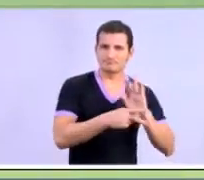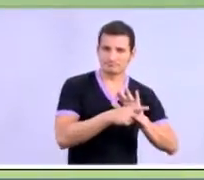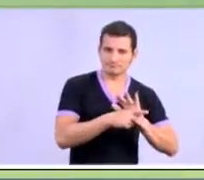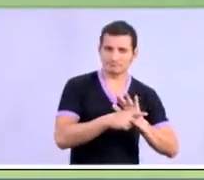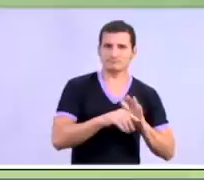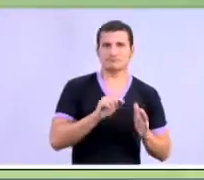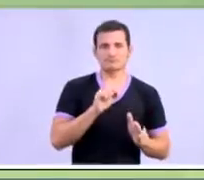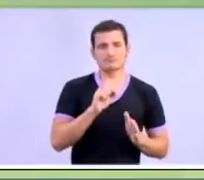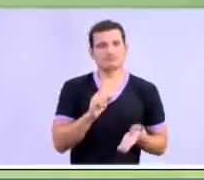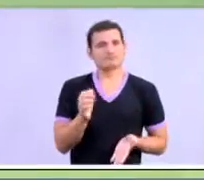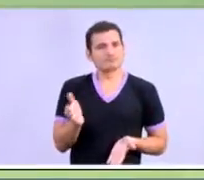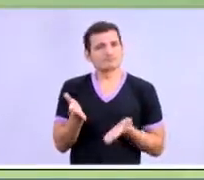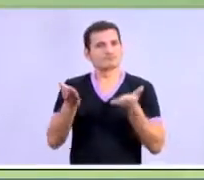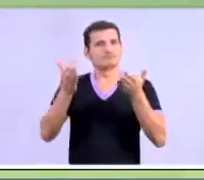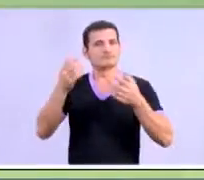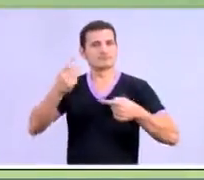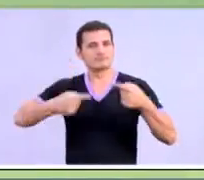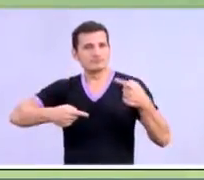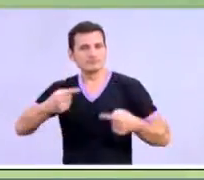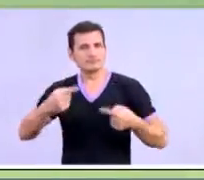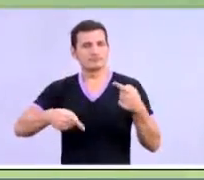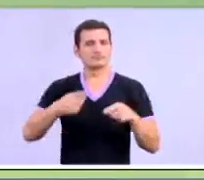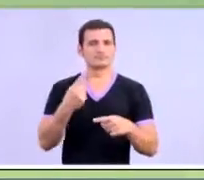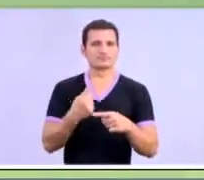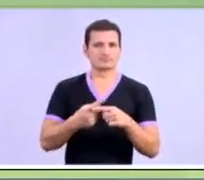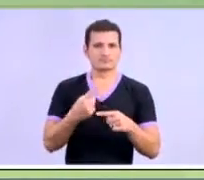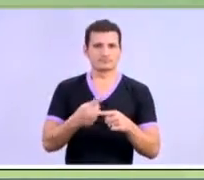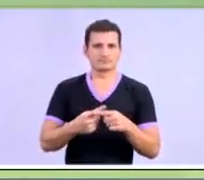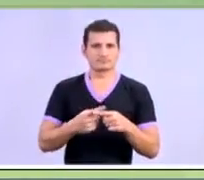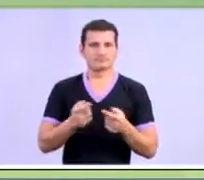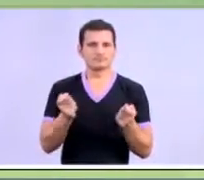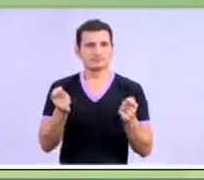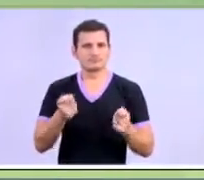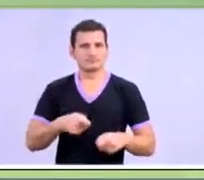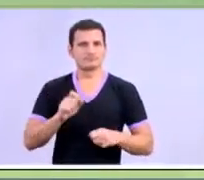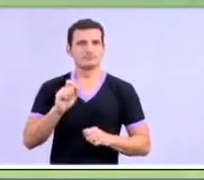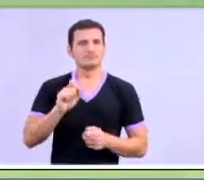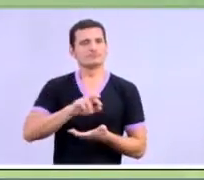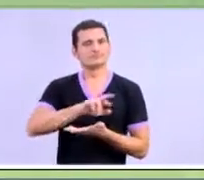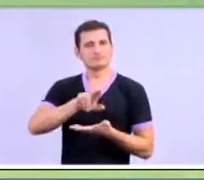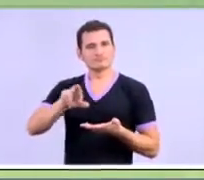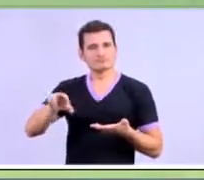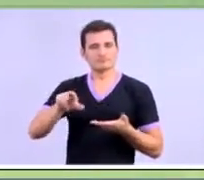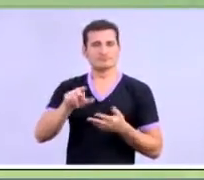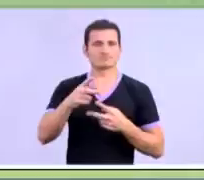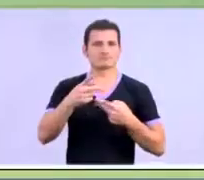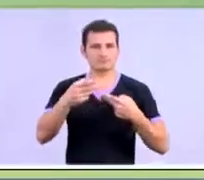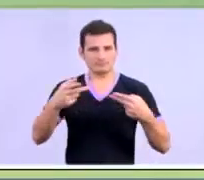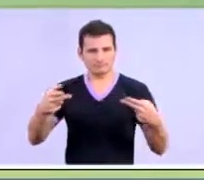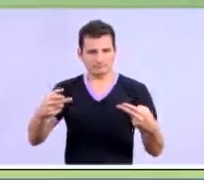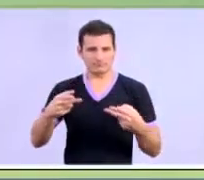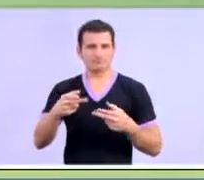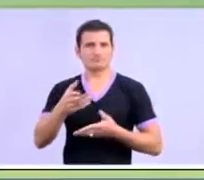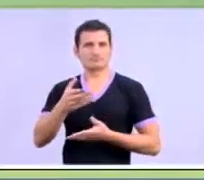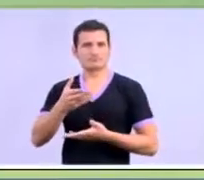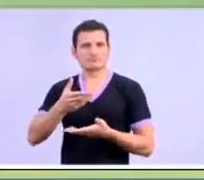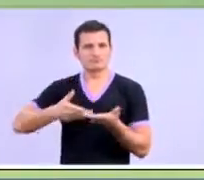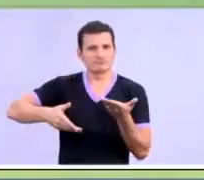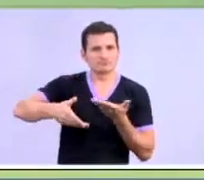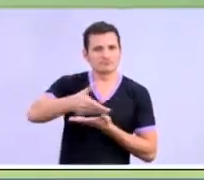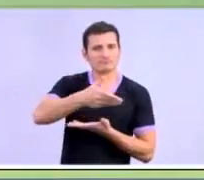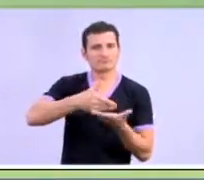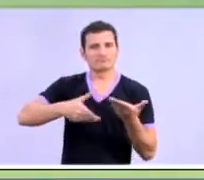estimula a competição porque ficou permitindo que equipamentos diferentes conversassem